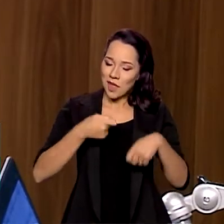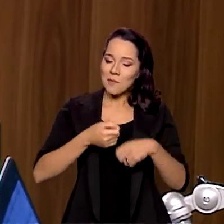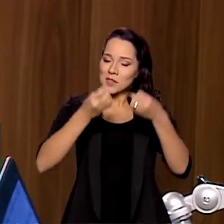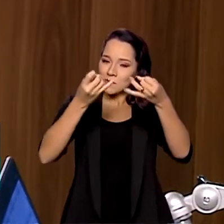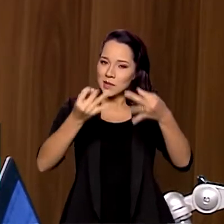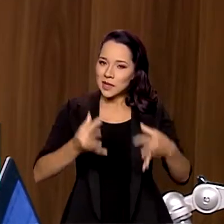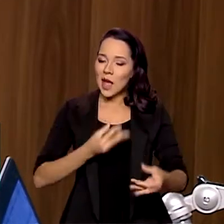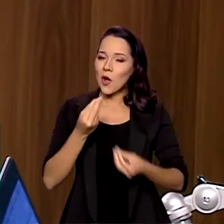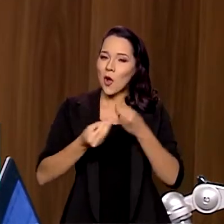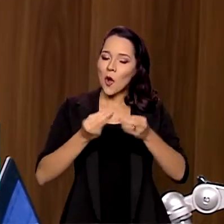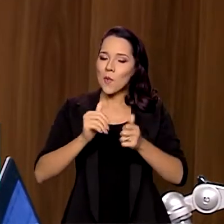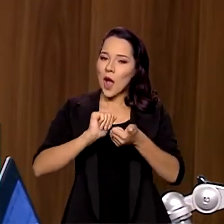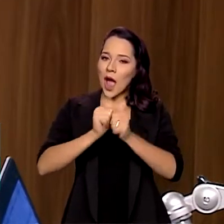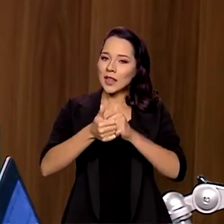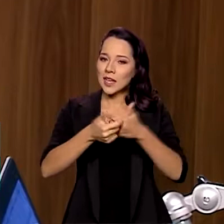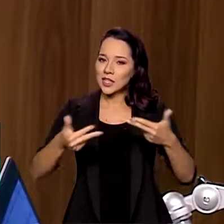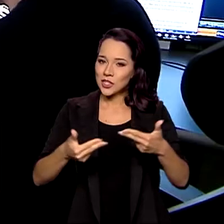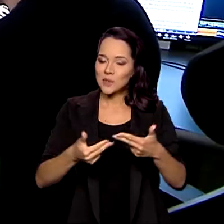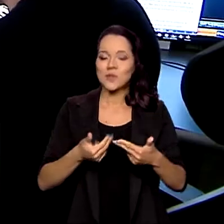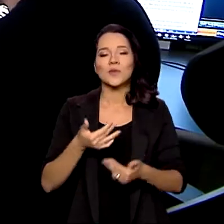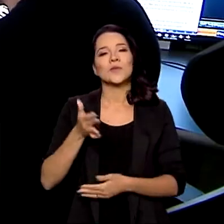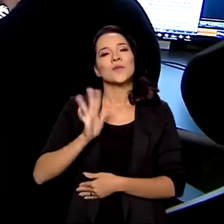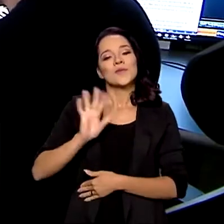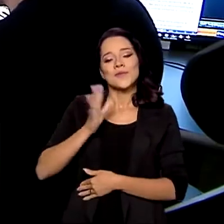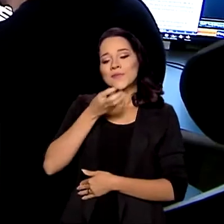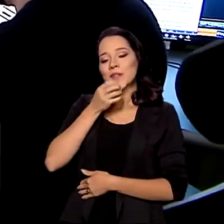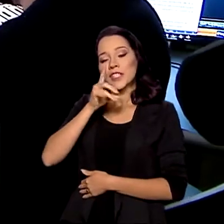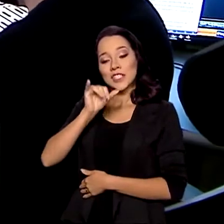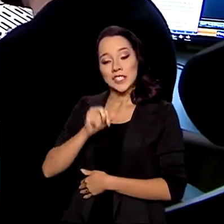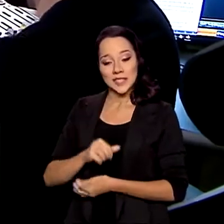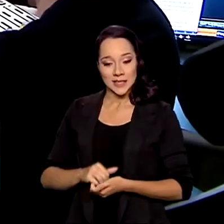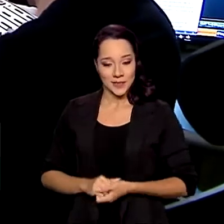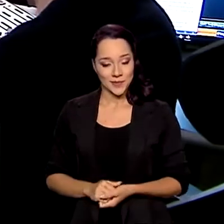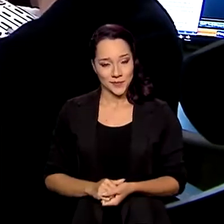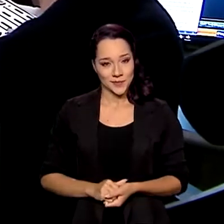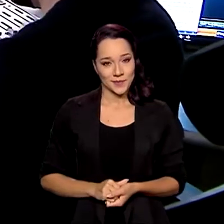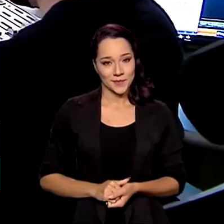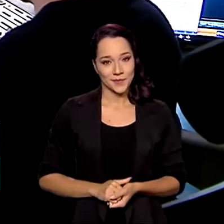para a gente sobre o atletismo. Oi, Igor, bom dia para você.